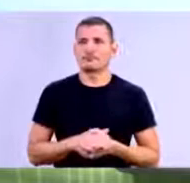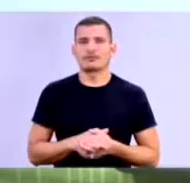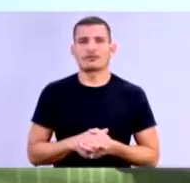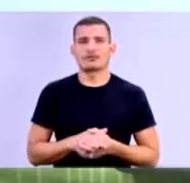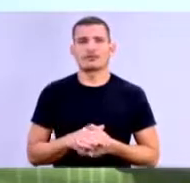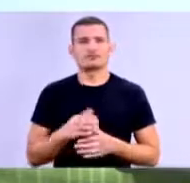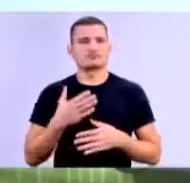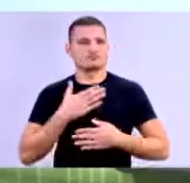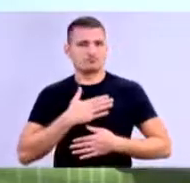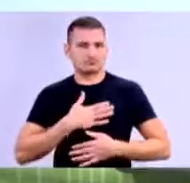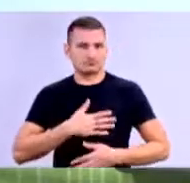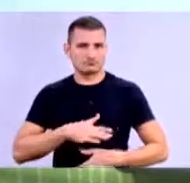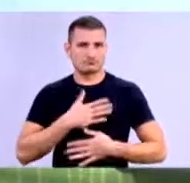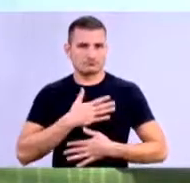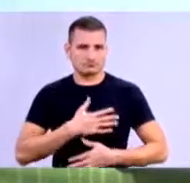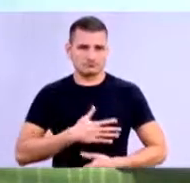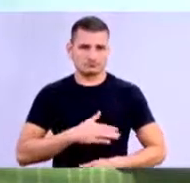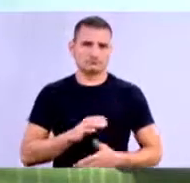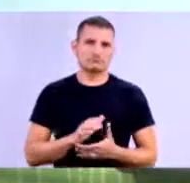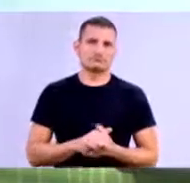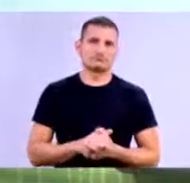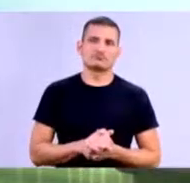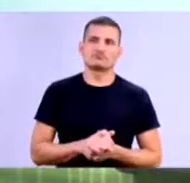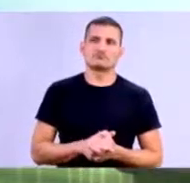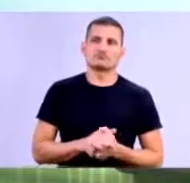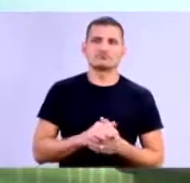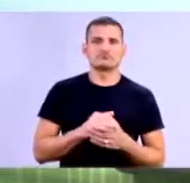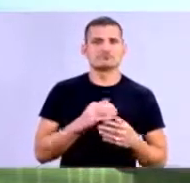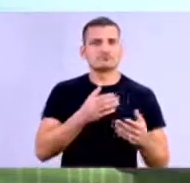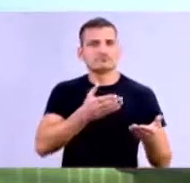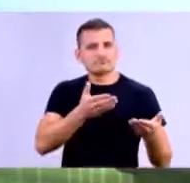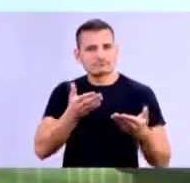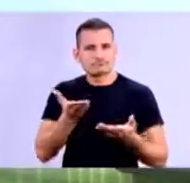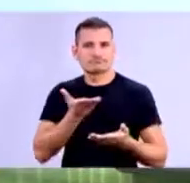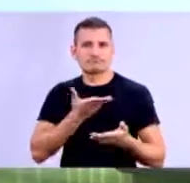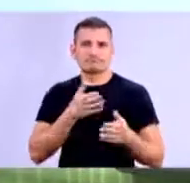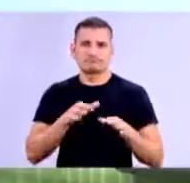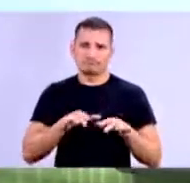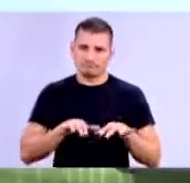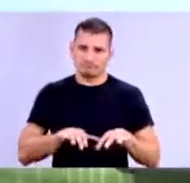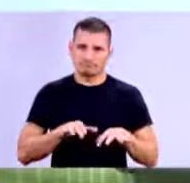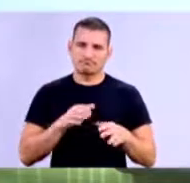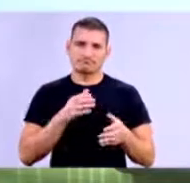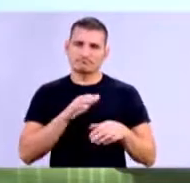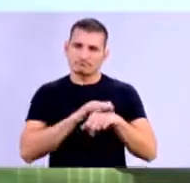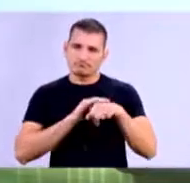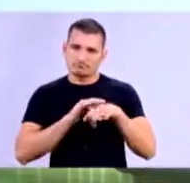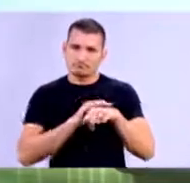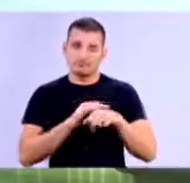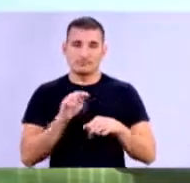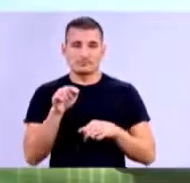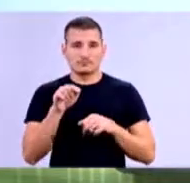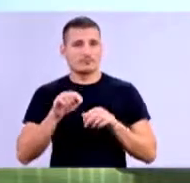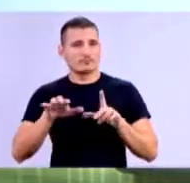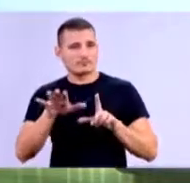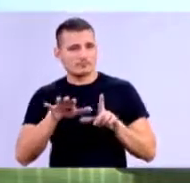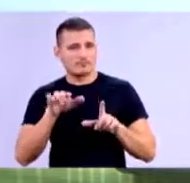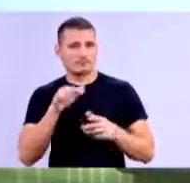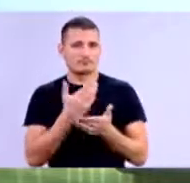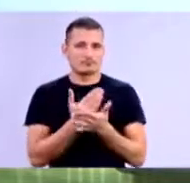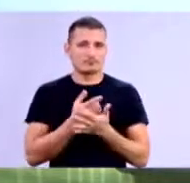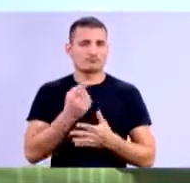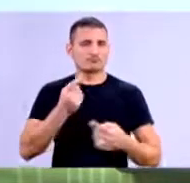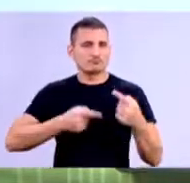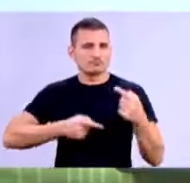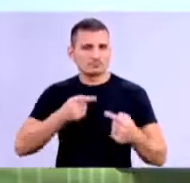Não, calma. Convida um colega aí para conversar. Mas nesse ambiente, vamos procurar estudar,